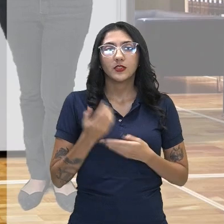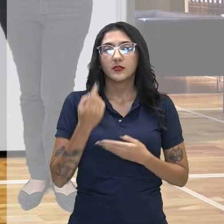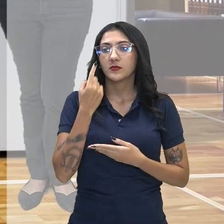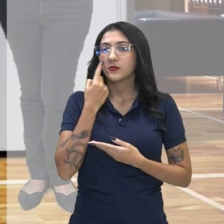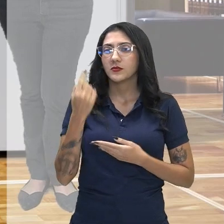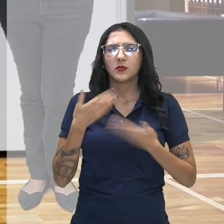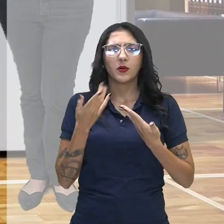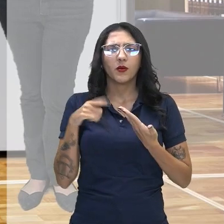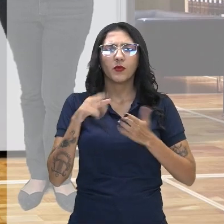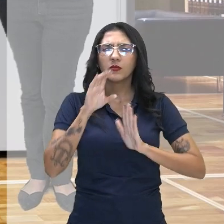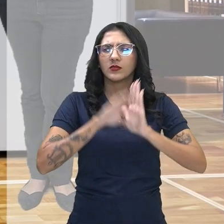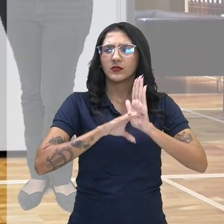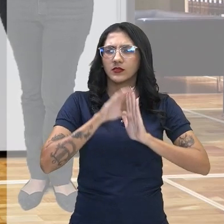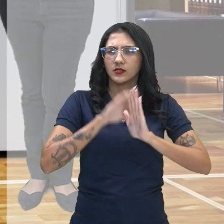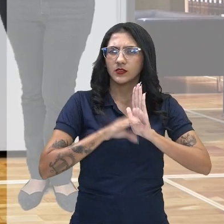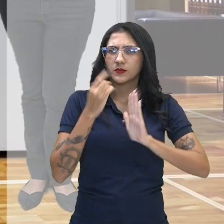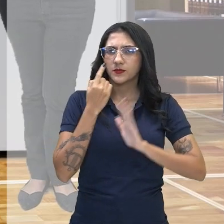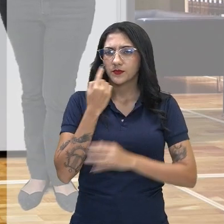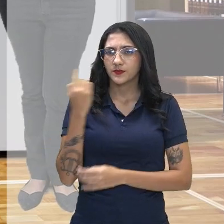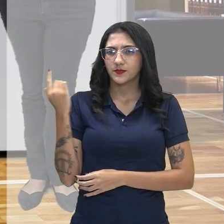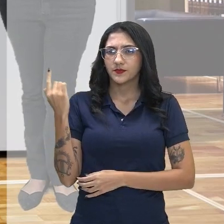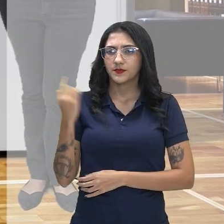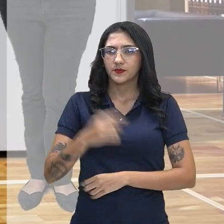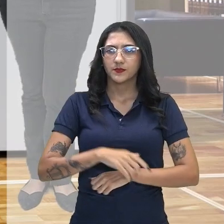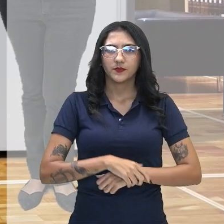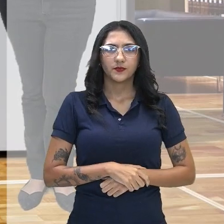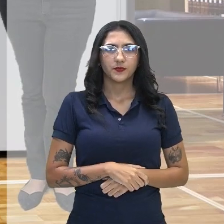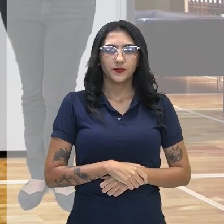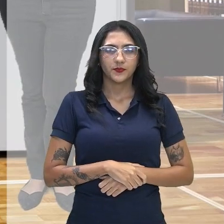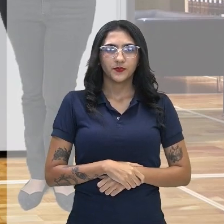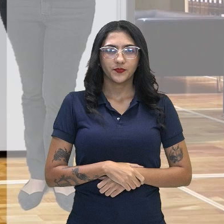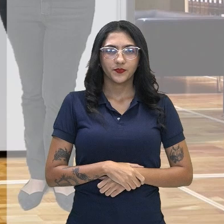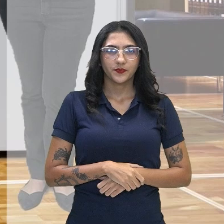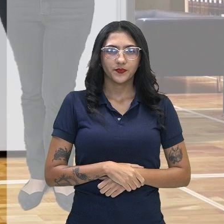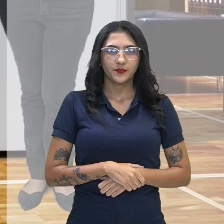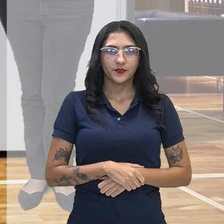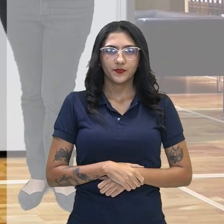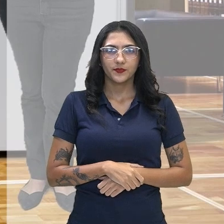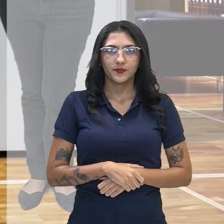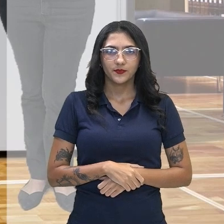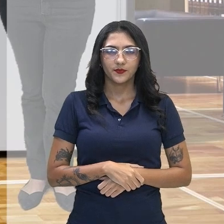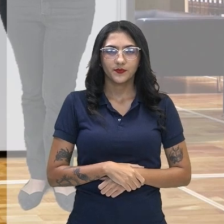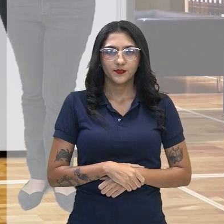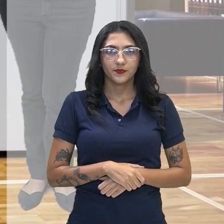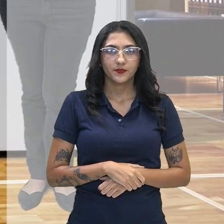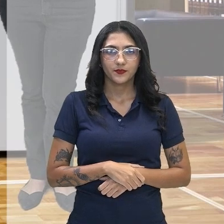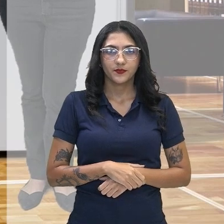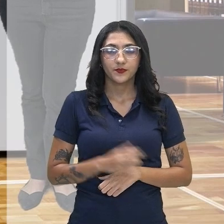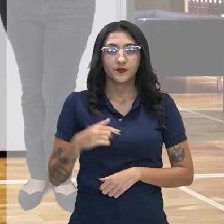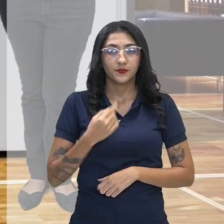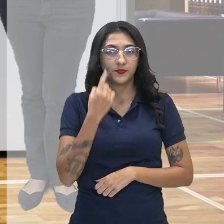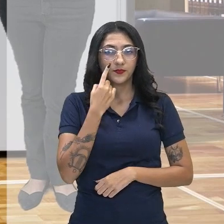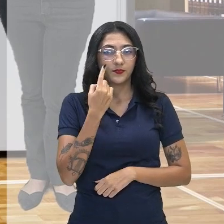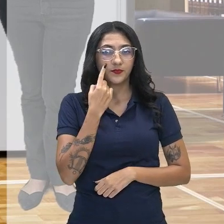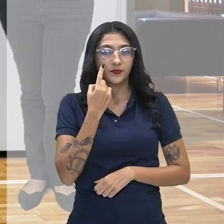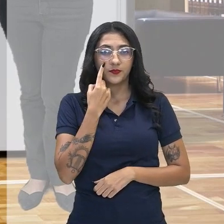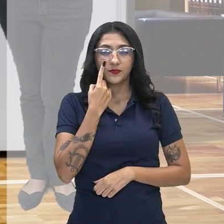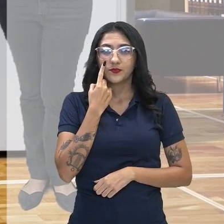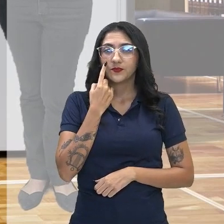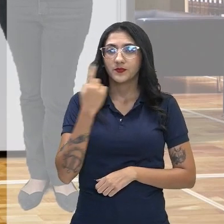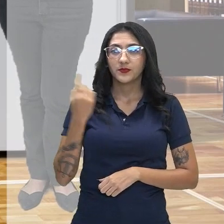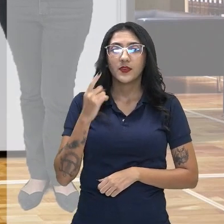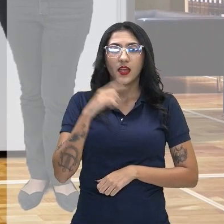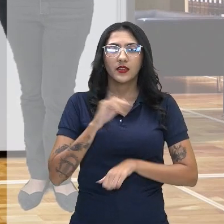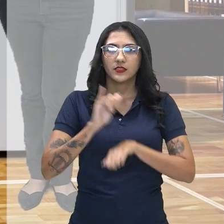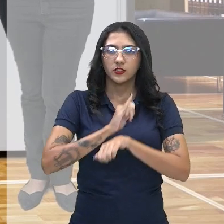de skimming. Bem, olha só. Nós vamos trabalhar com esta